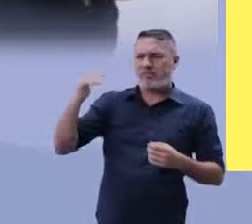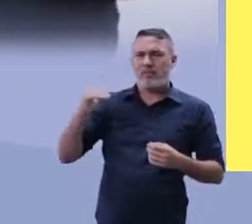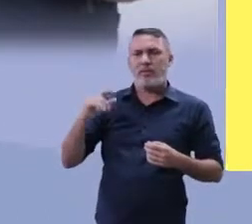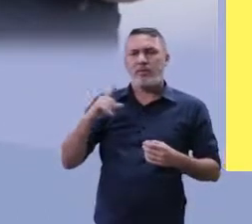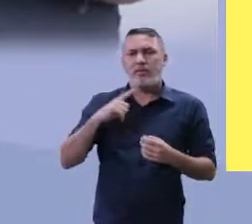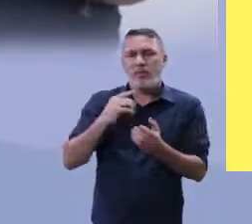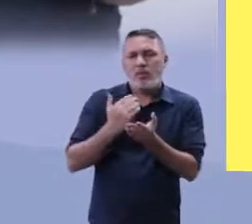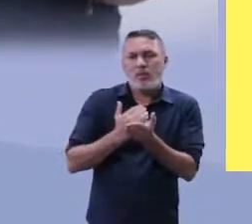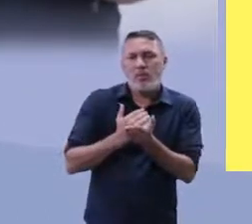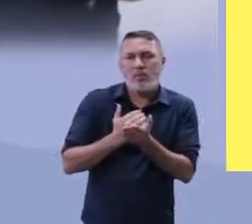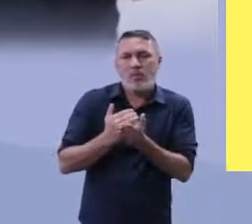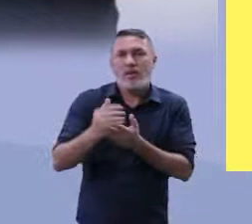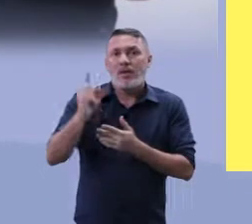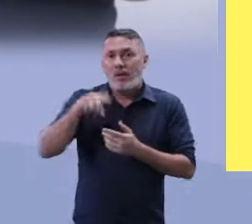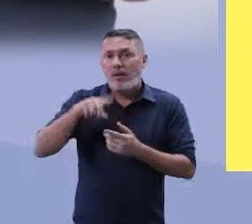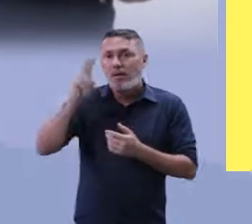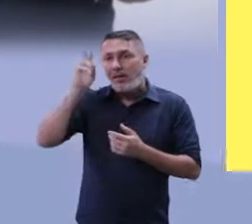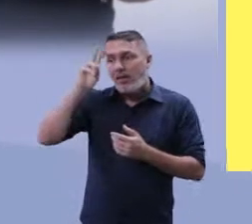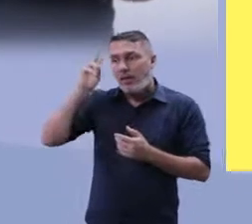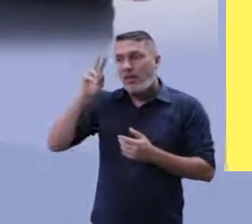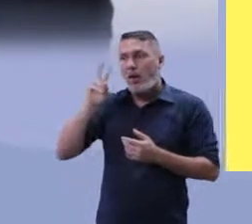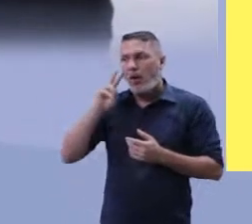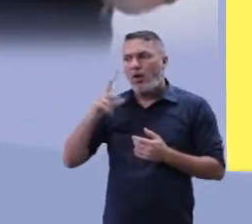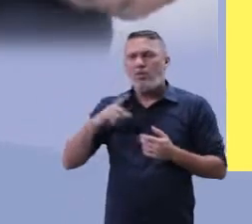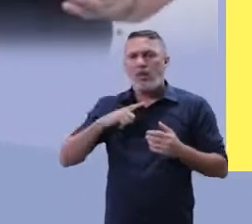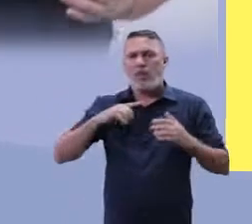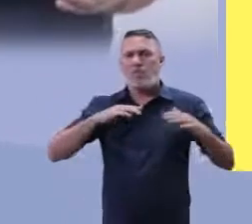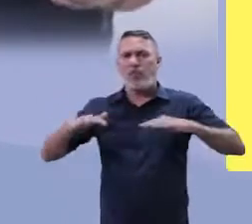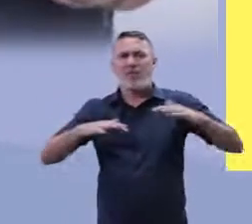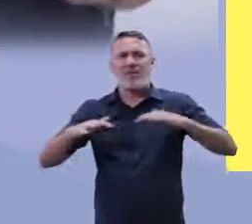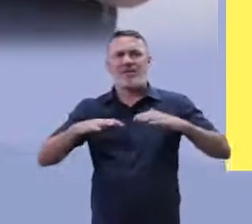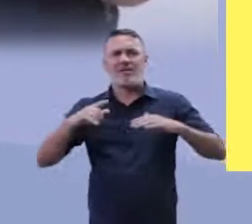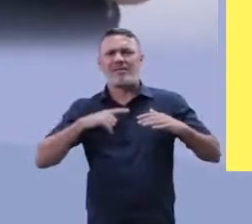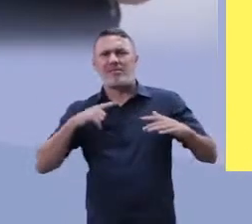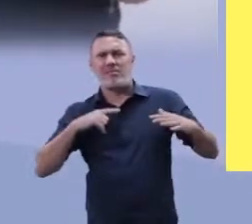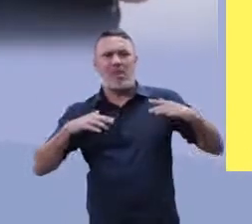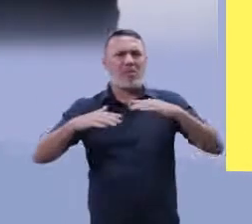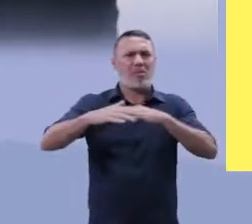de república. Leia comigo. Muita agitação.